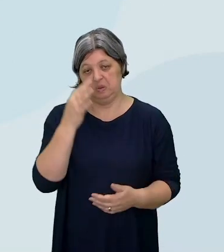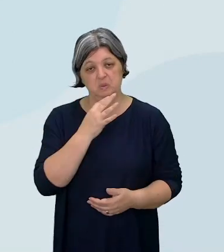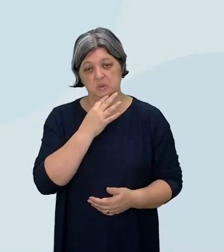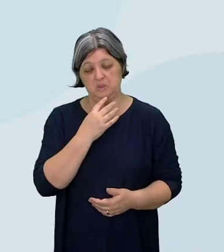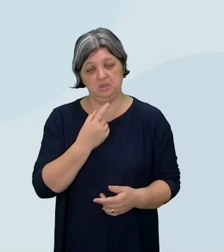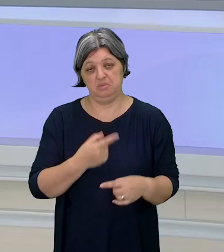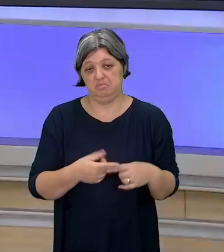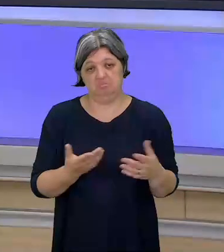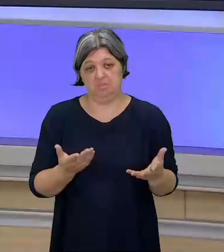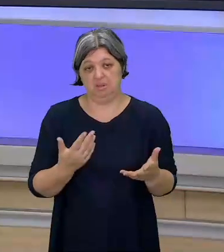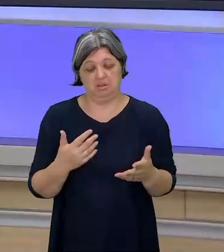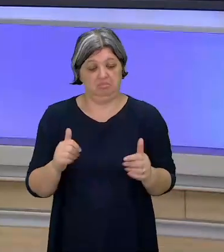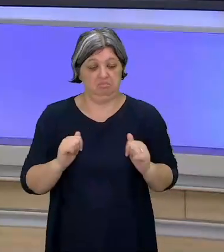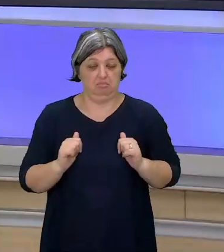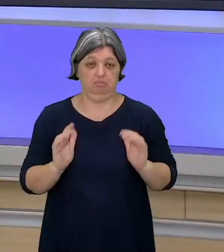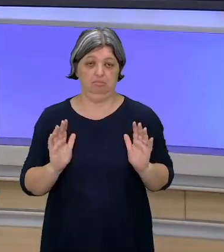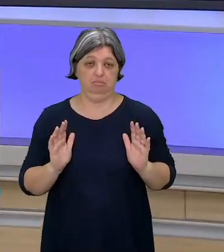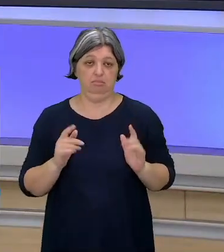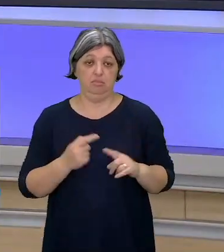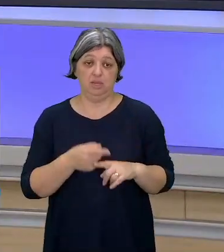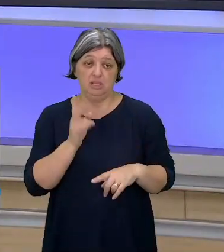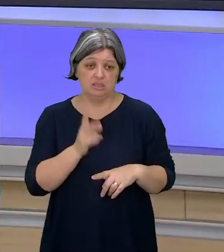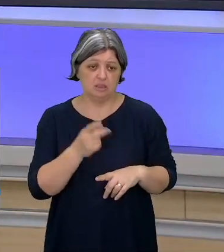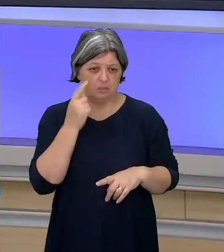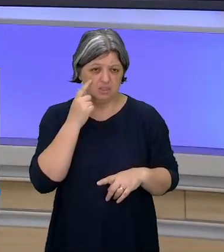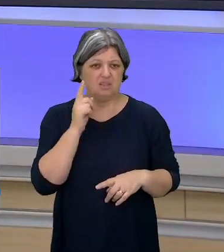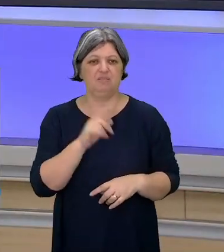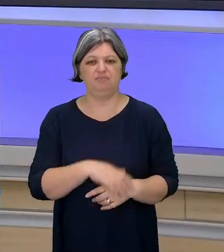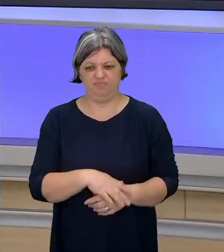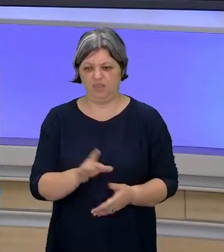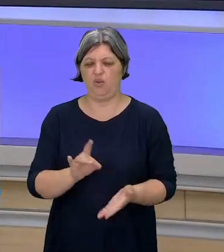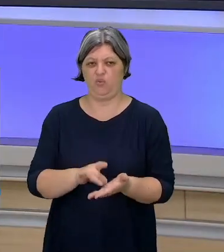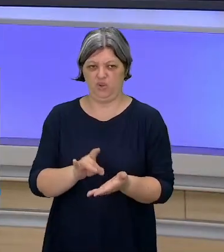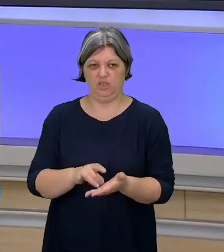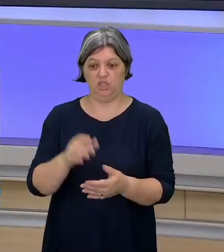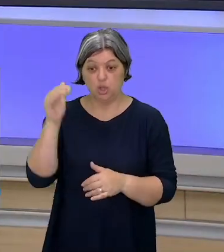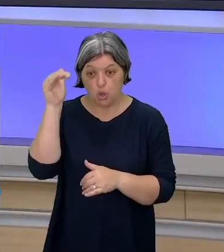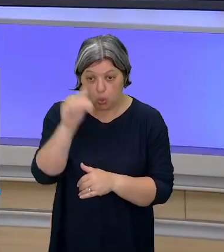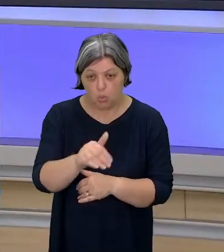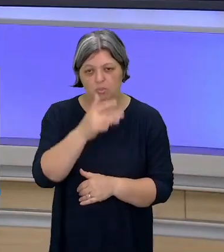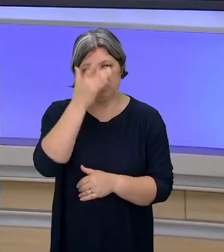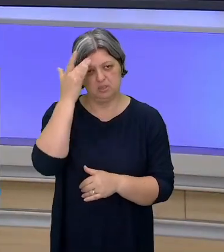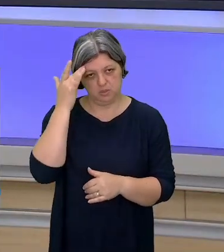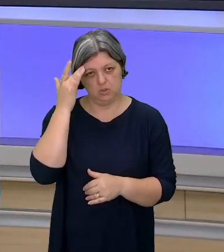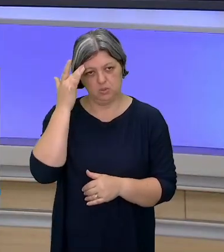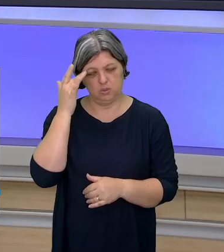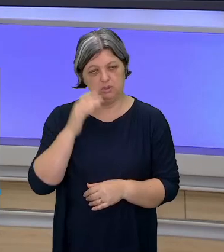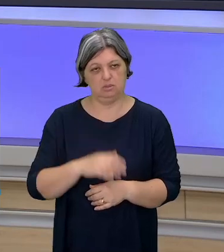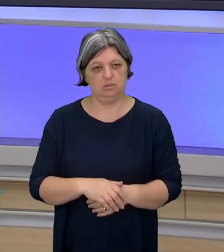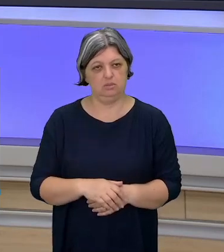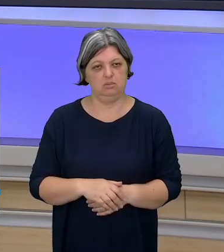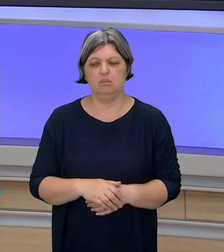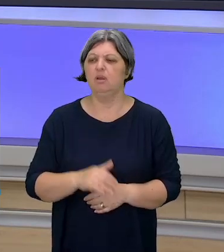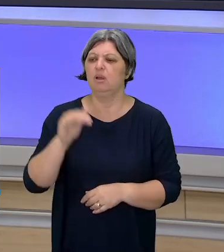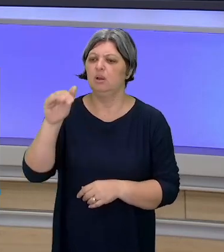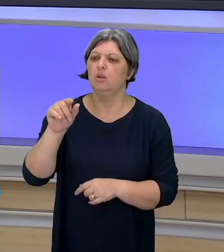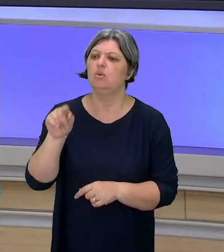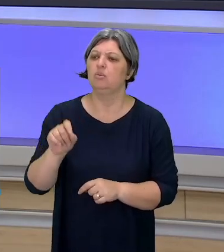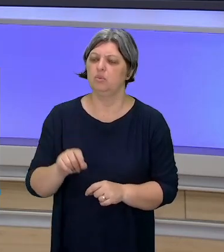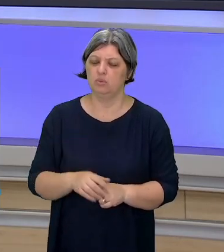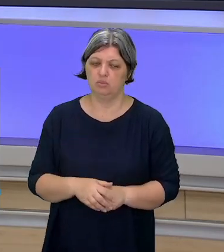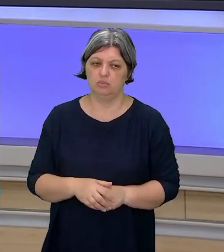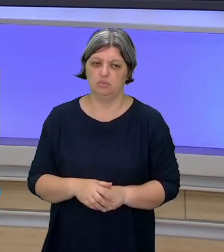para um conhecido. Porque a gente sempre vai falar, realmente, a culpa é das pessoas. Tá vendo? Ó, o fulano ali